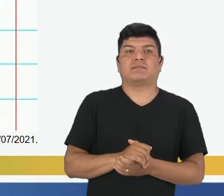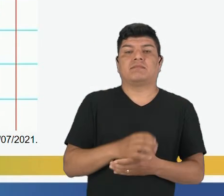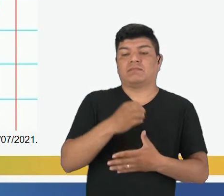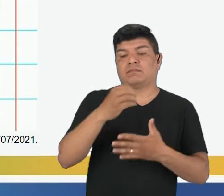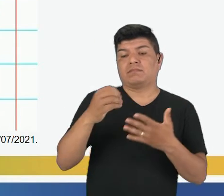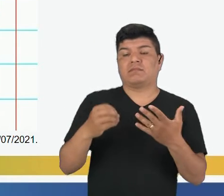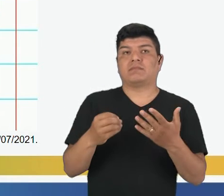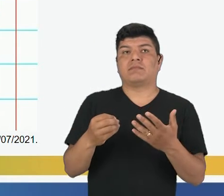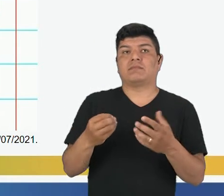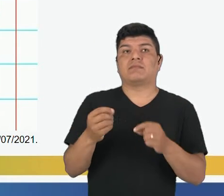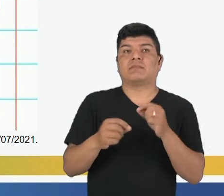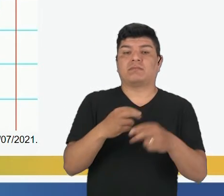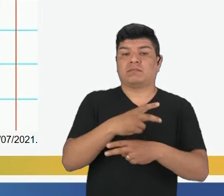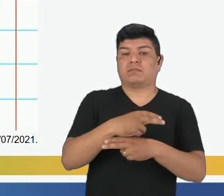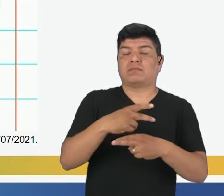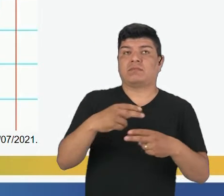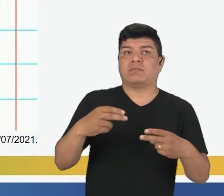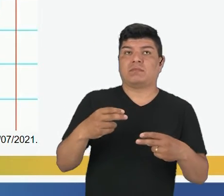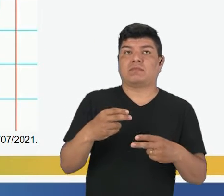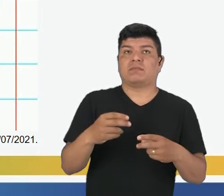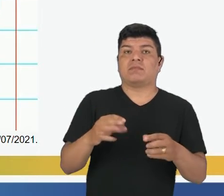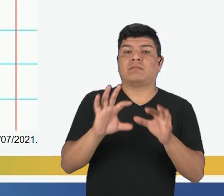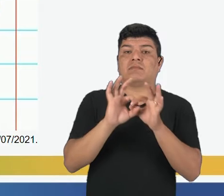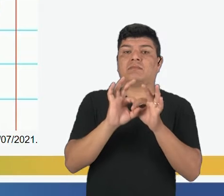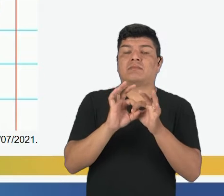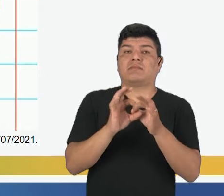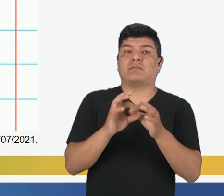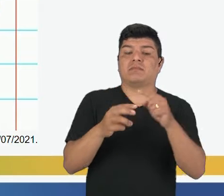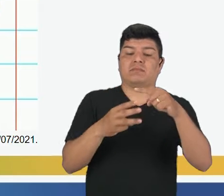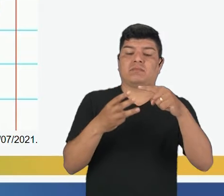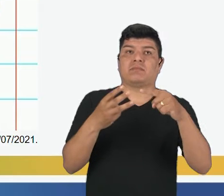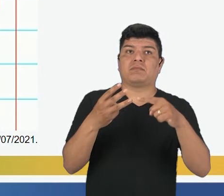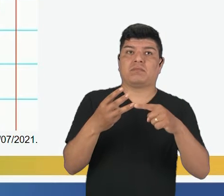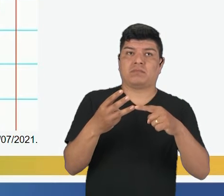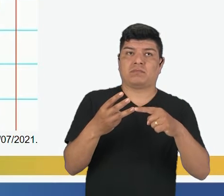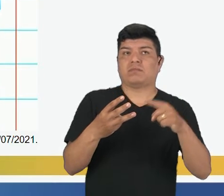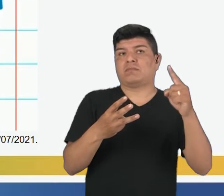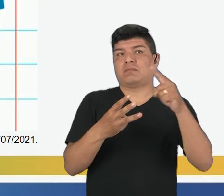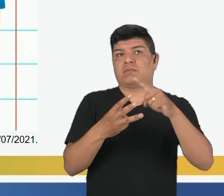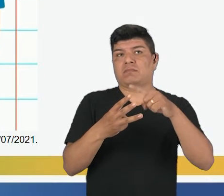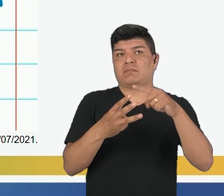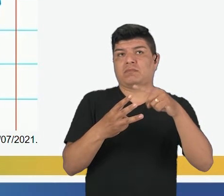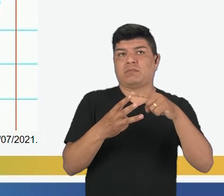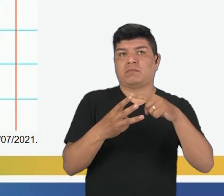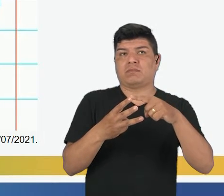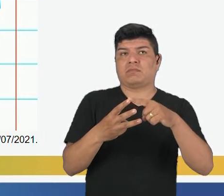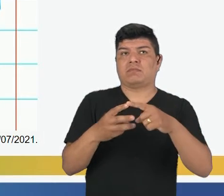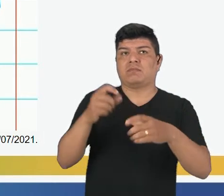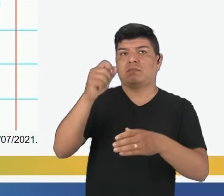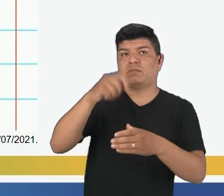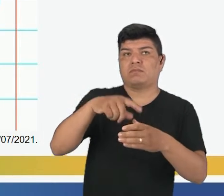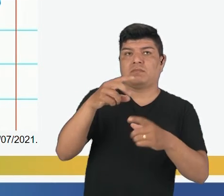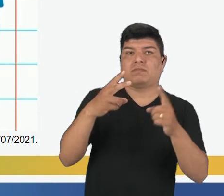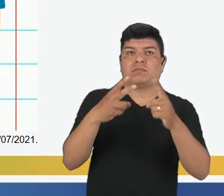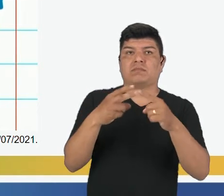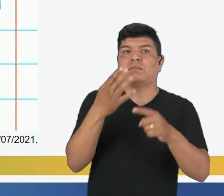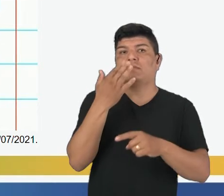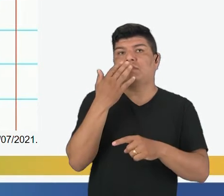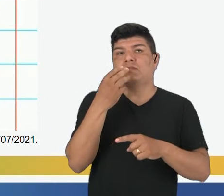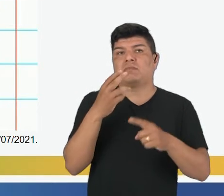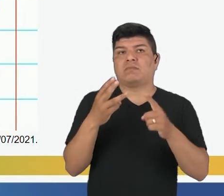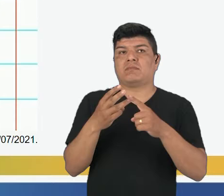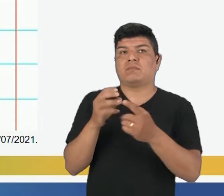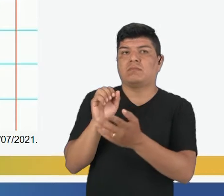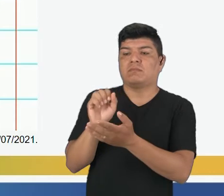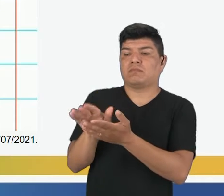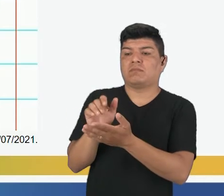são compostas por organismos que podem ser enquadrados dentro de 3 categorias: os produtores, os